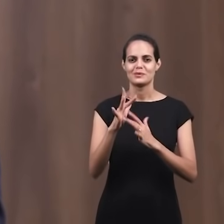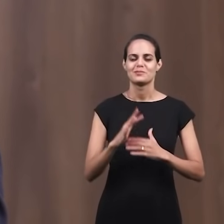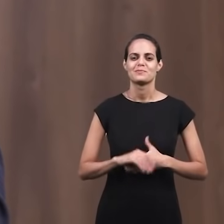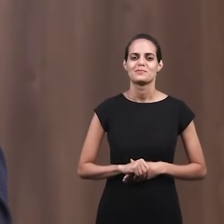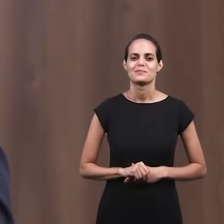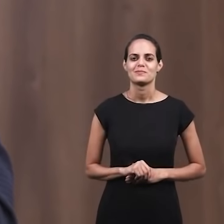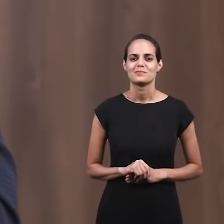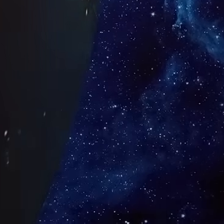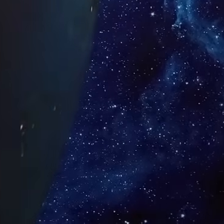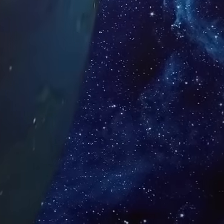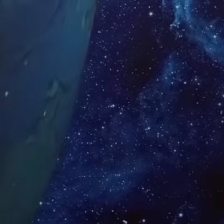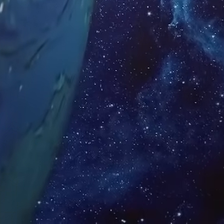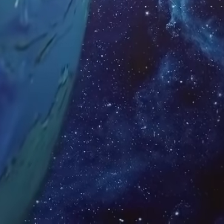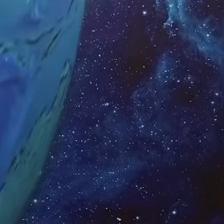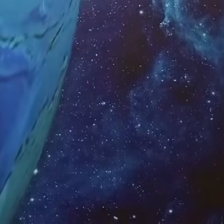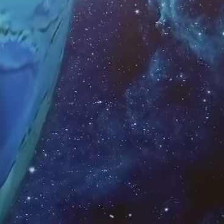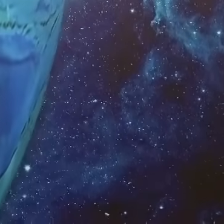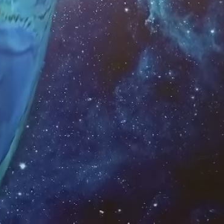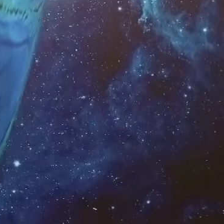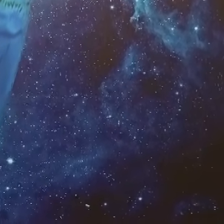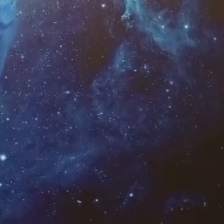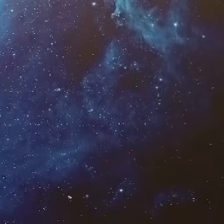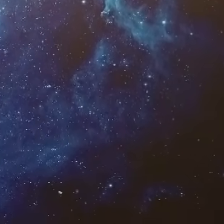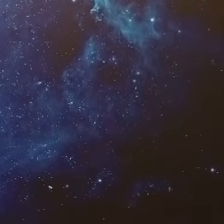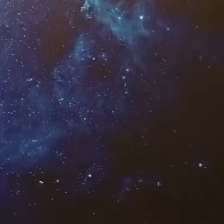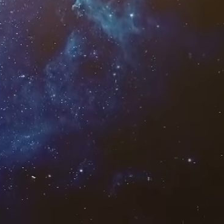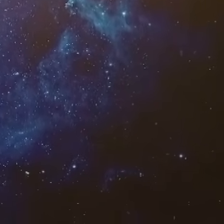Senhor Jesus.